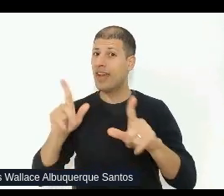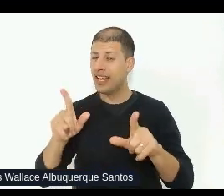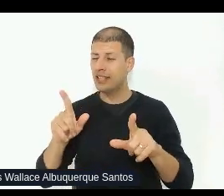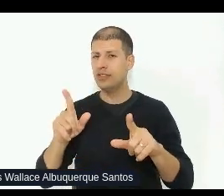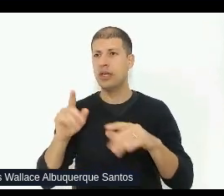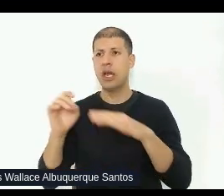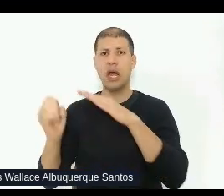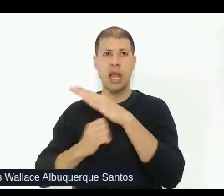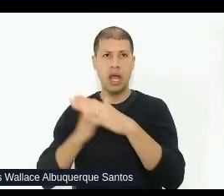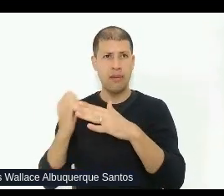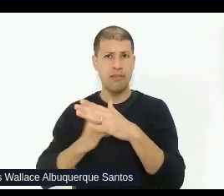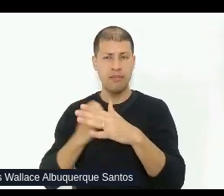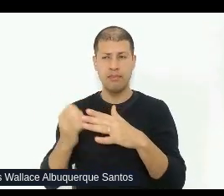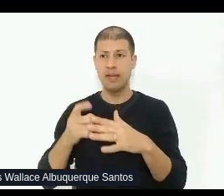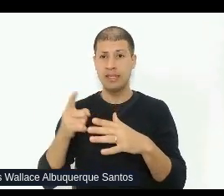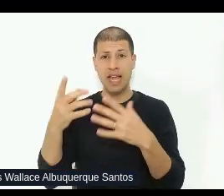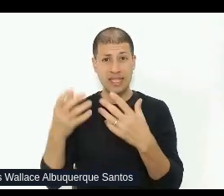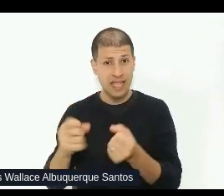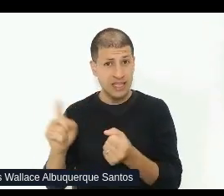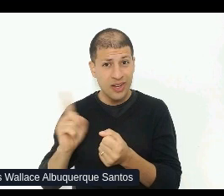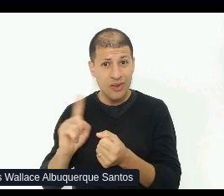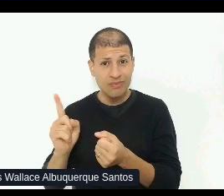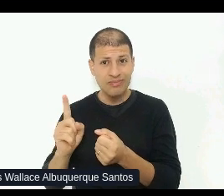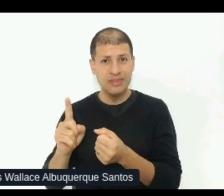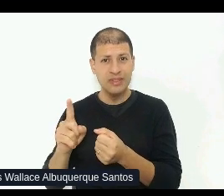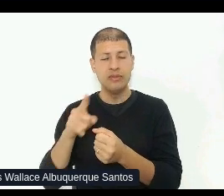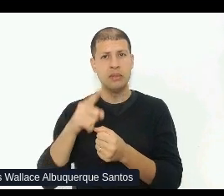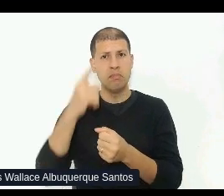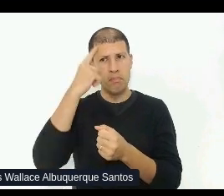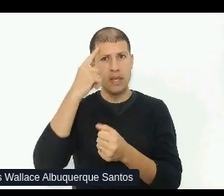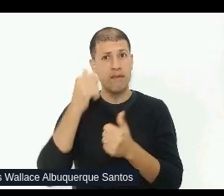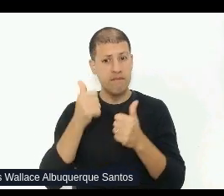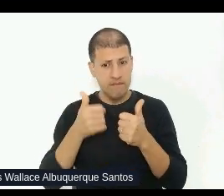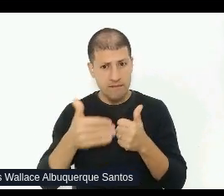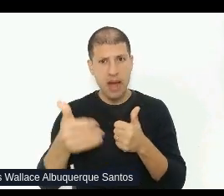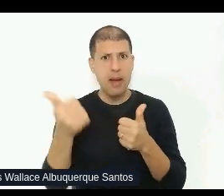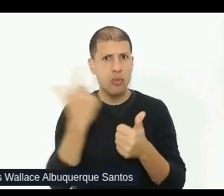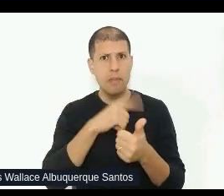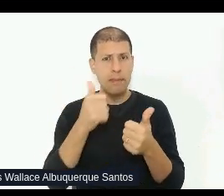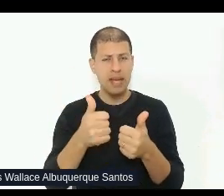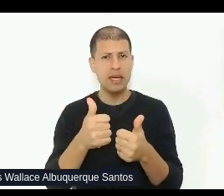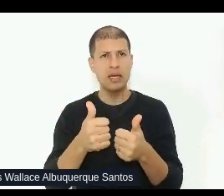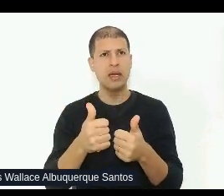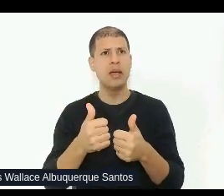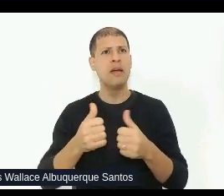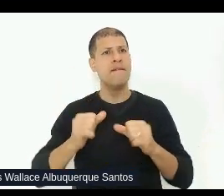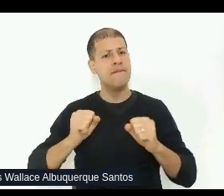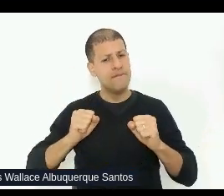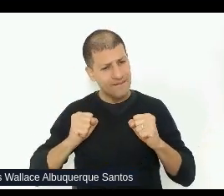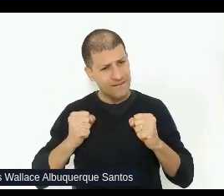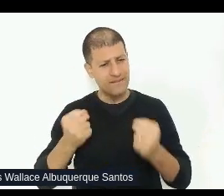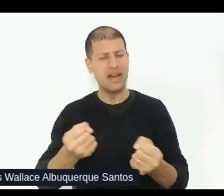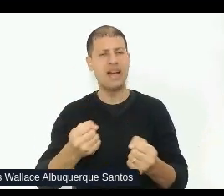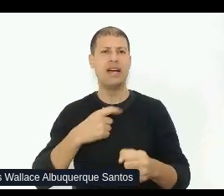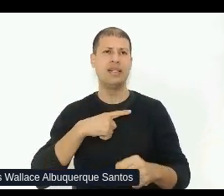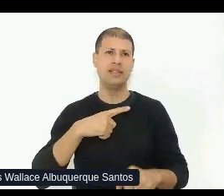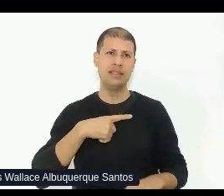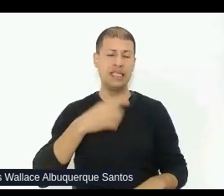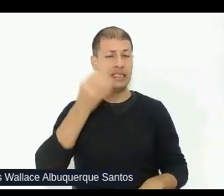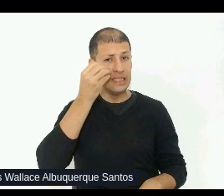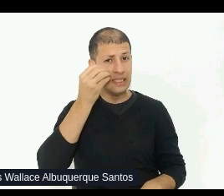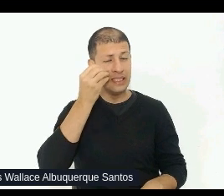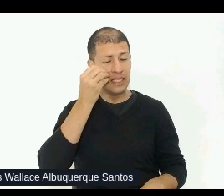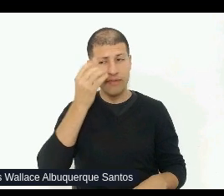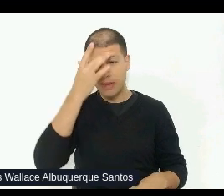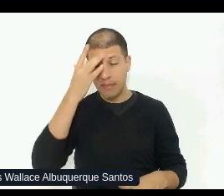comprar a sua ideia, você acha que vai ter um resultado bom, vai ali comendo pelas beiradas, vai tentando convencer as